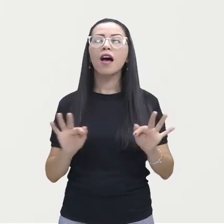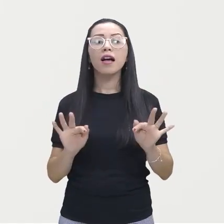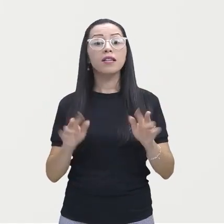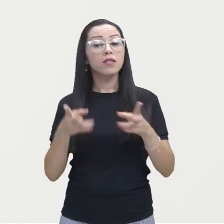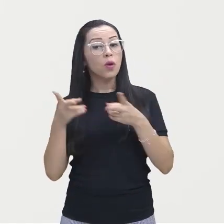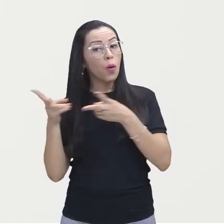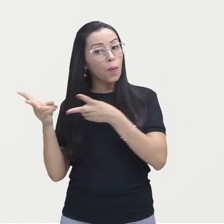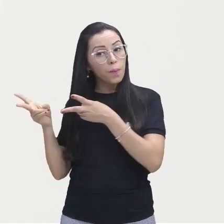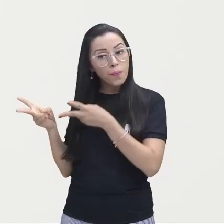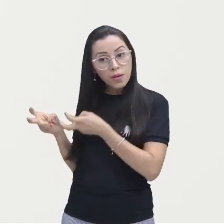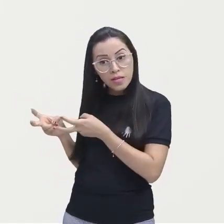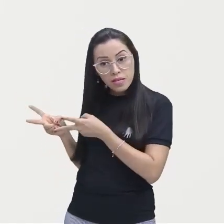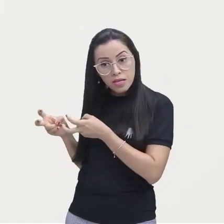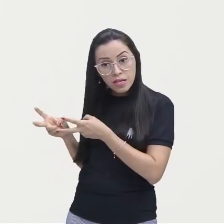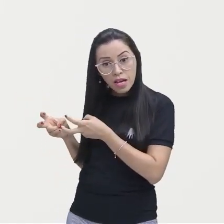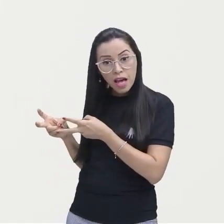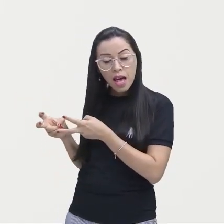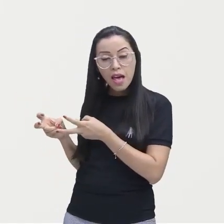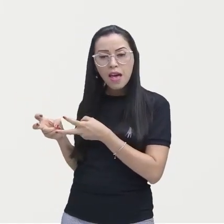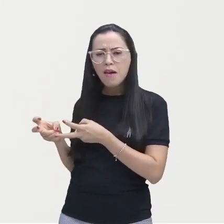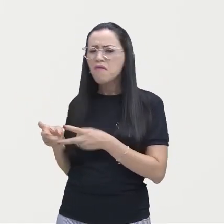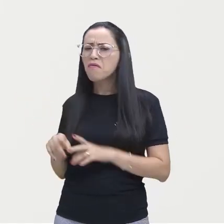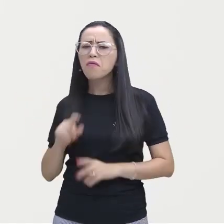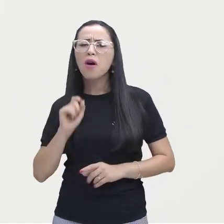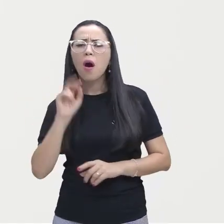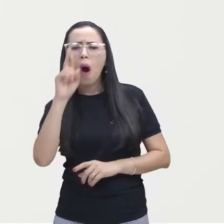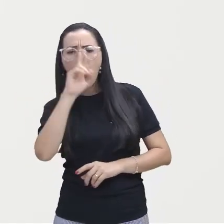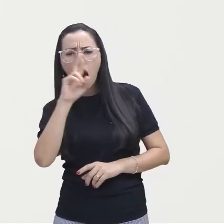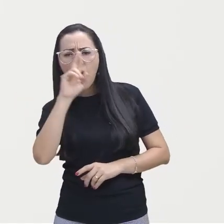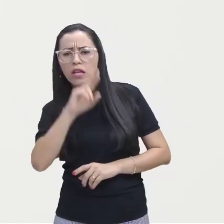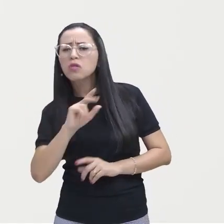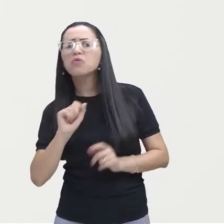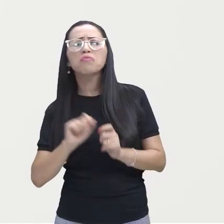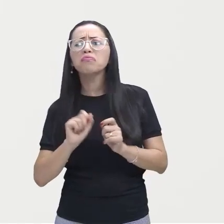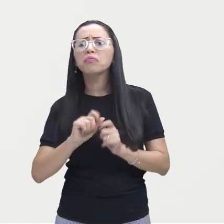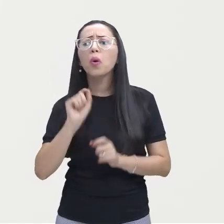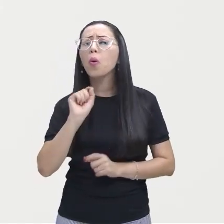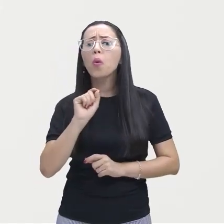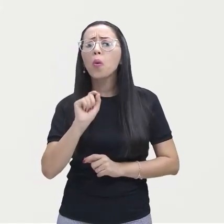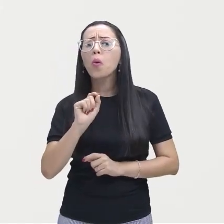correta sobre o que o ratinho faz para se livrar.